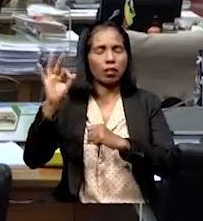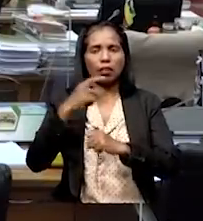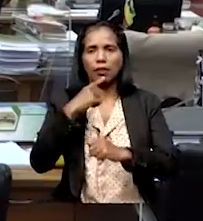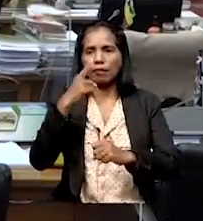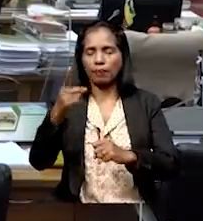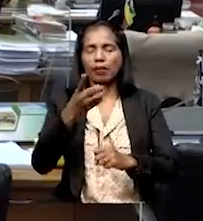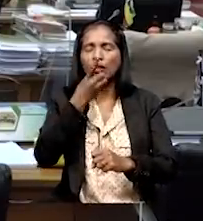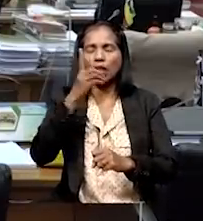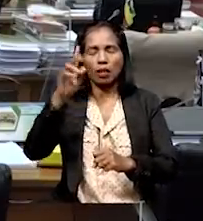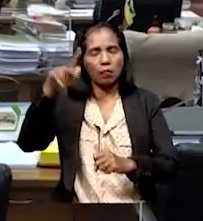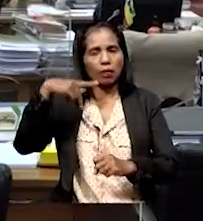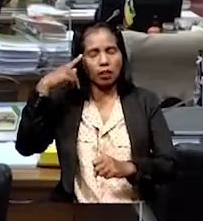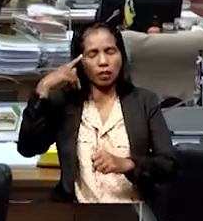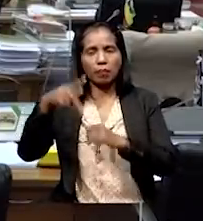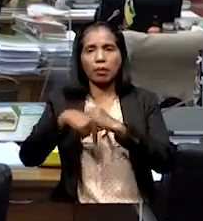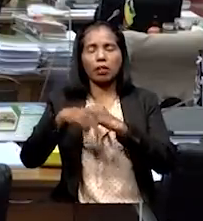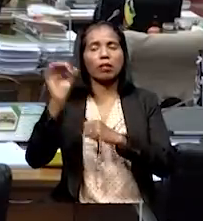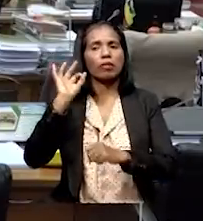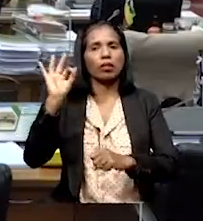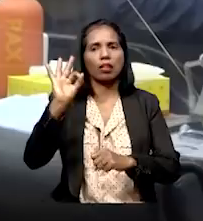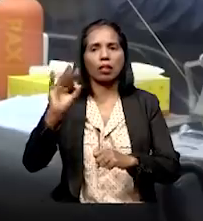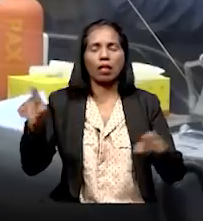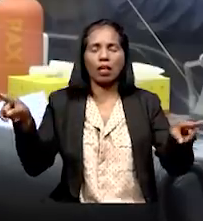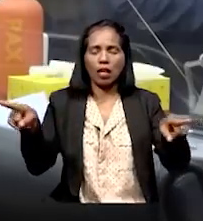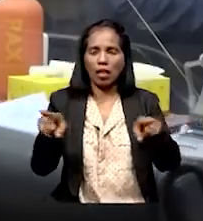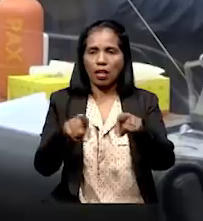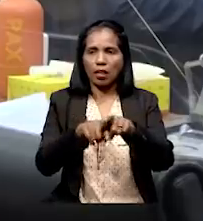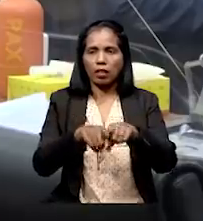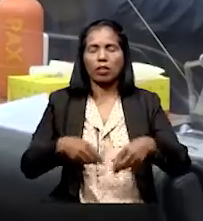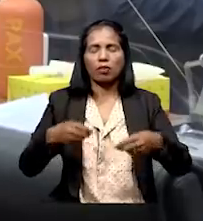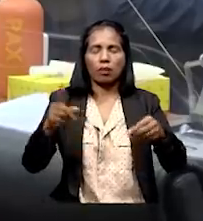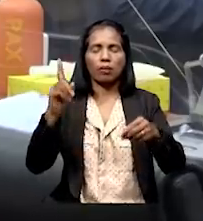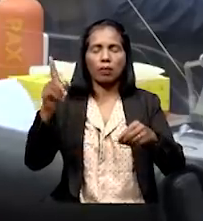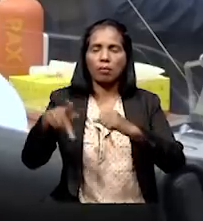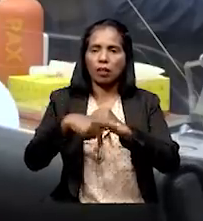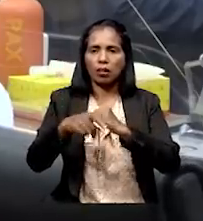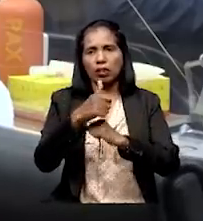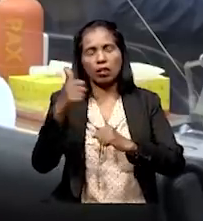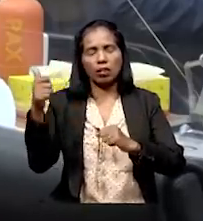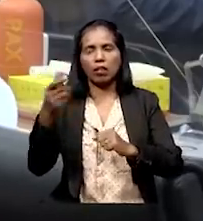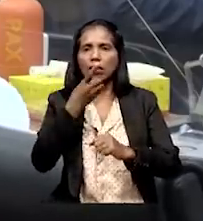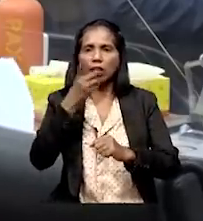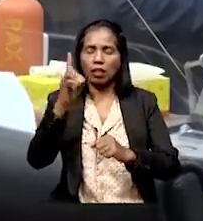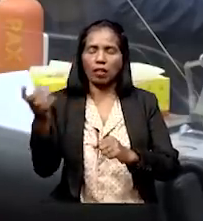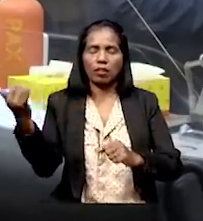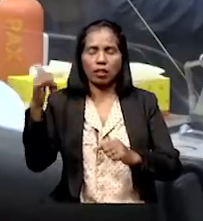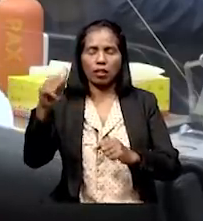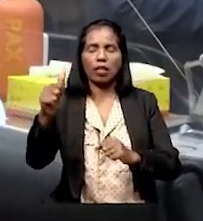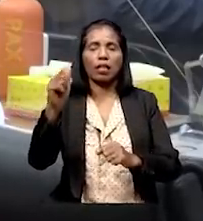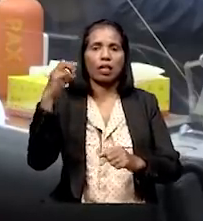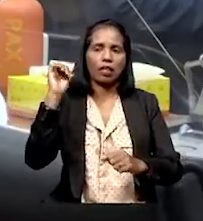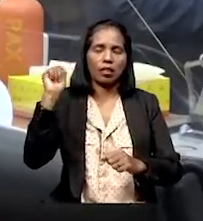a declaração política da bancada Fretilinian, sai nessa ameaça ida para o partido Sr. Seluk, e be declara ona Sr. Nia